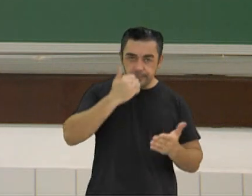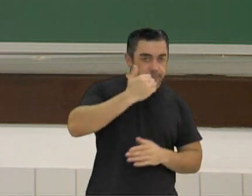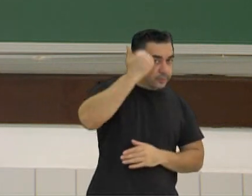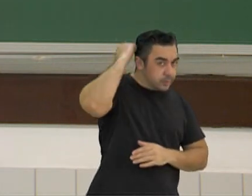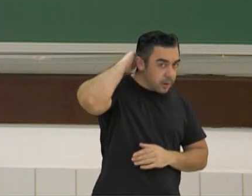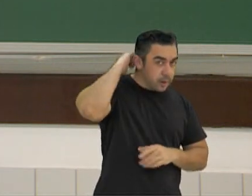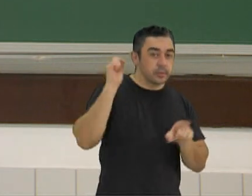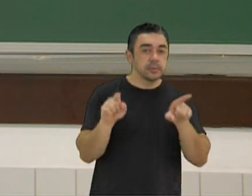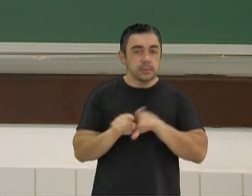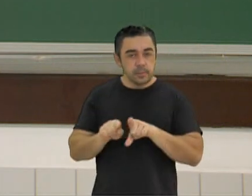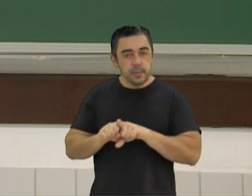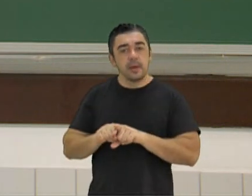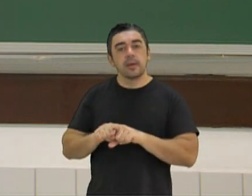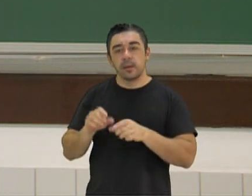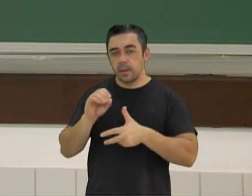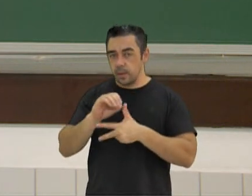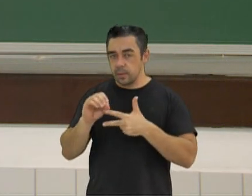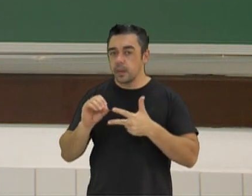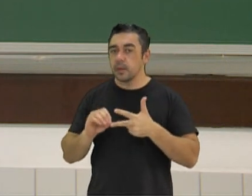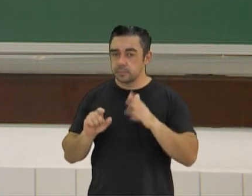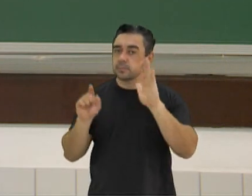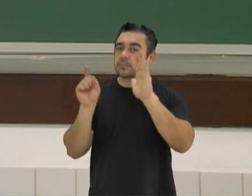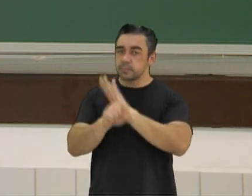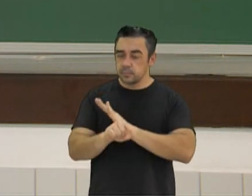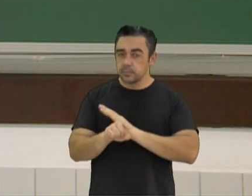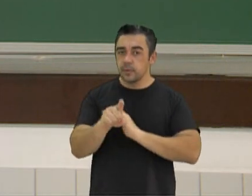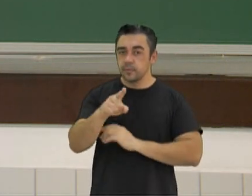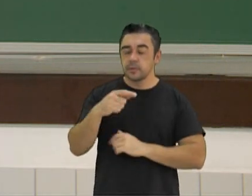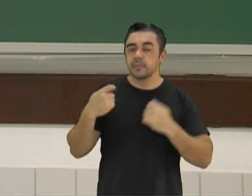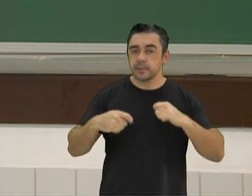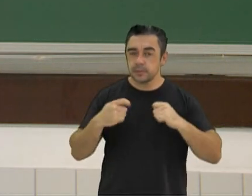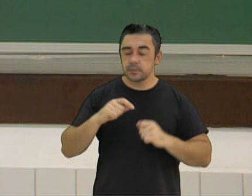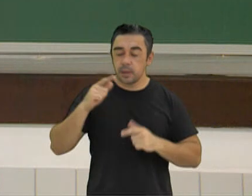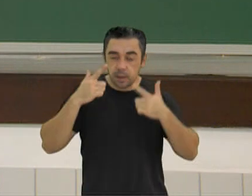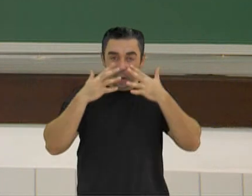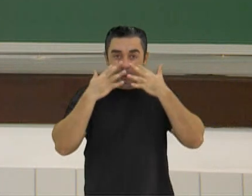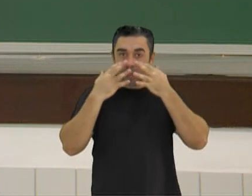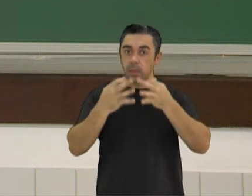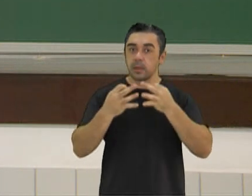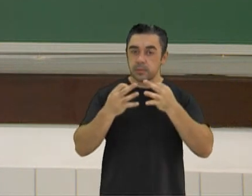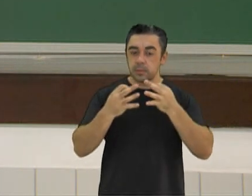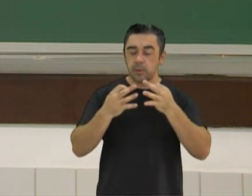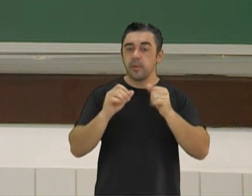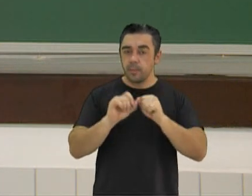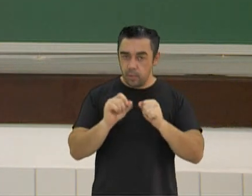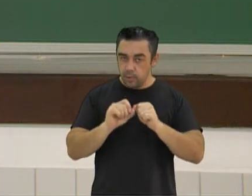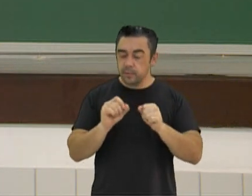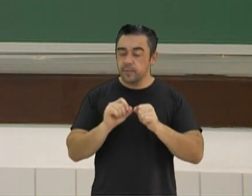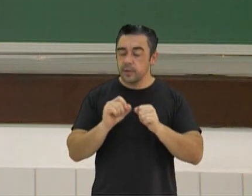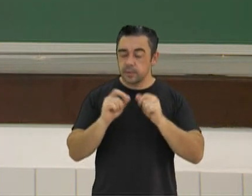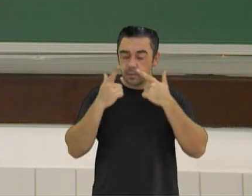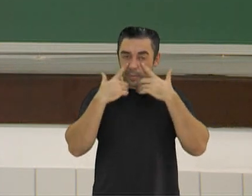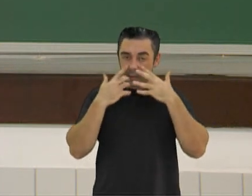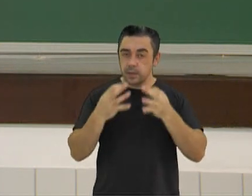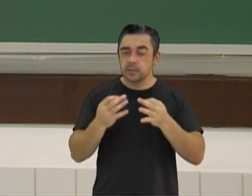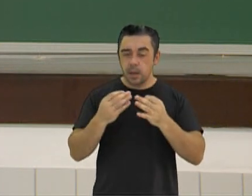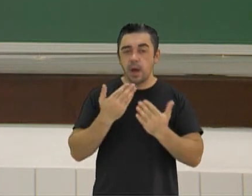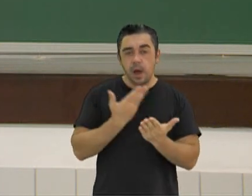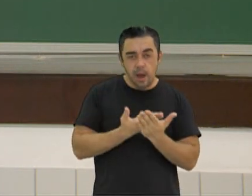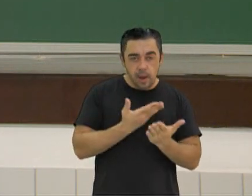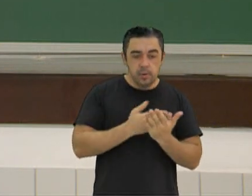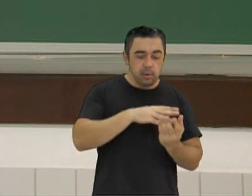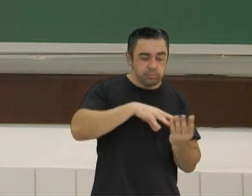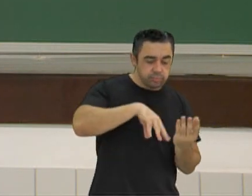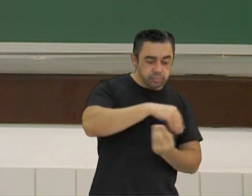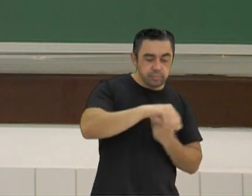também no Enem, tá? Então, ó, pode acender uma luzinha, pode marcar um asterisco bem grande aí nas aulas de reações, escreve